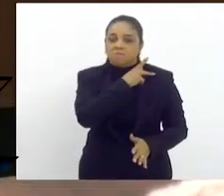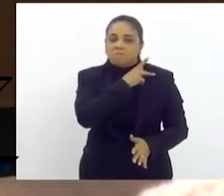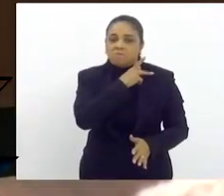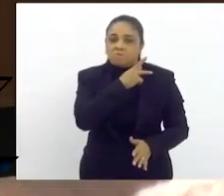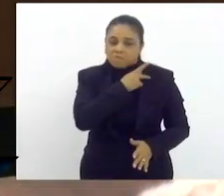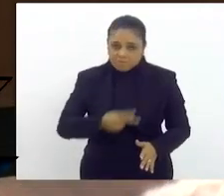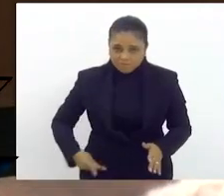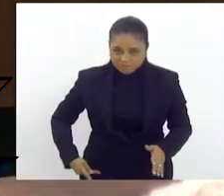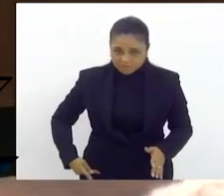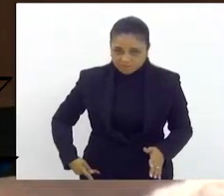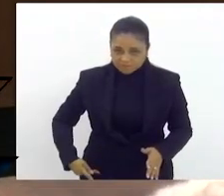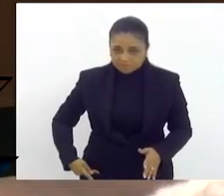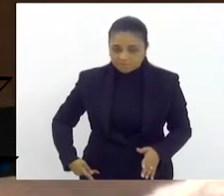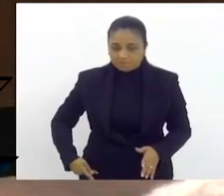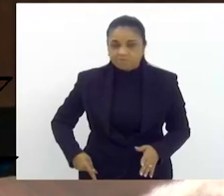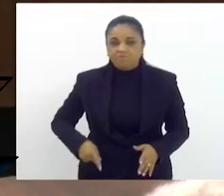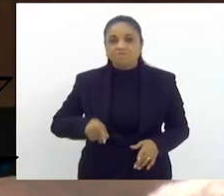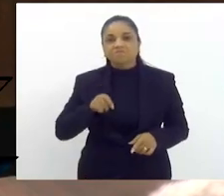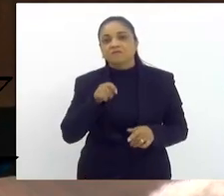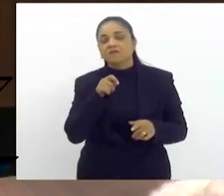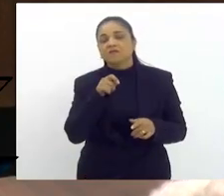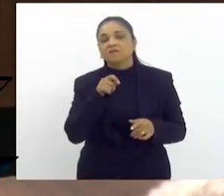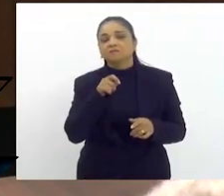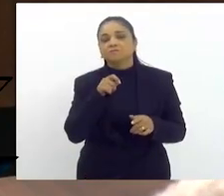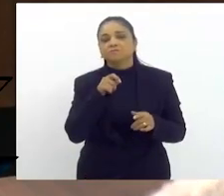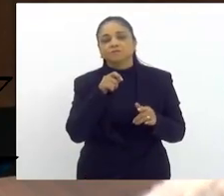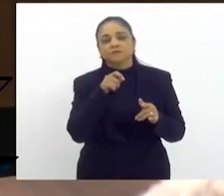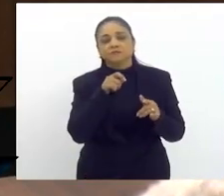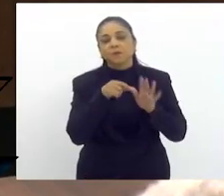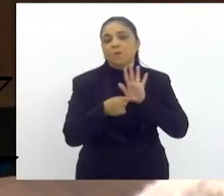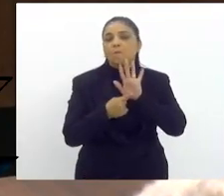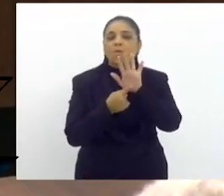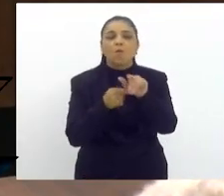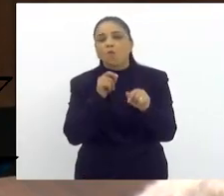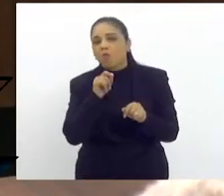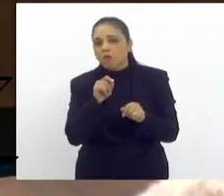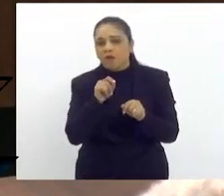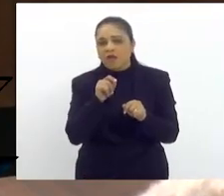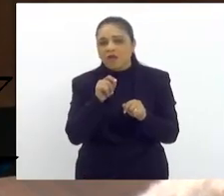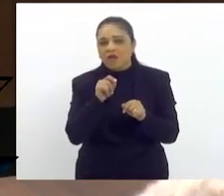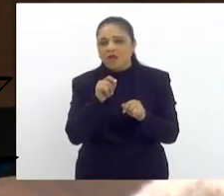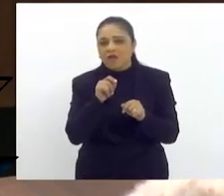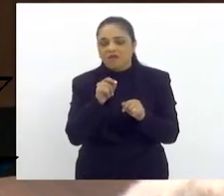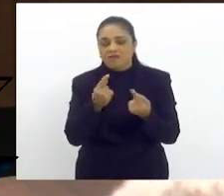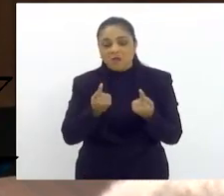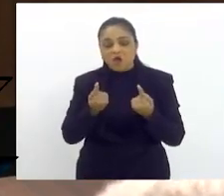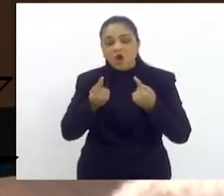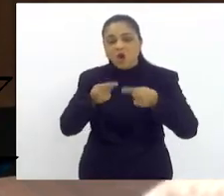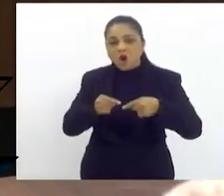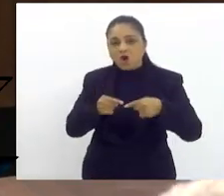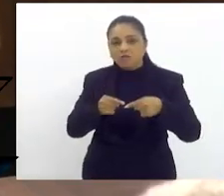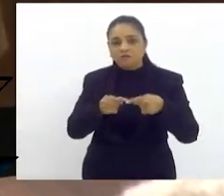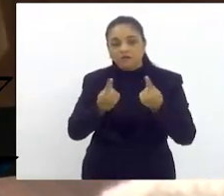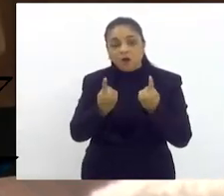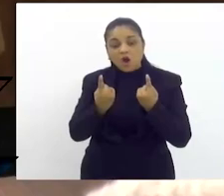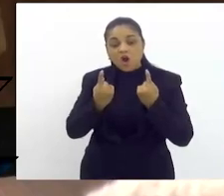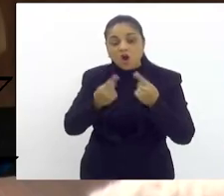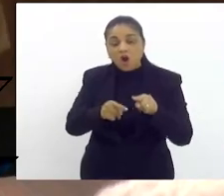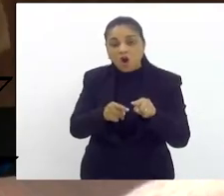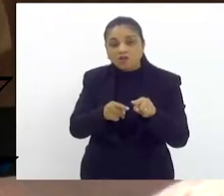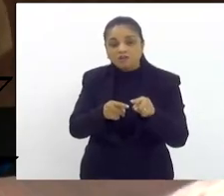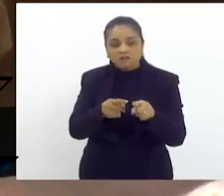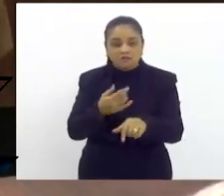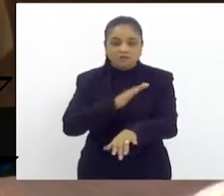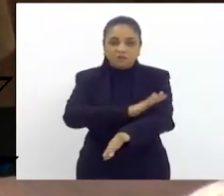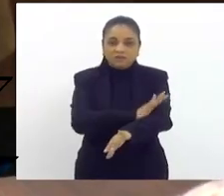que determina que nós devemos combater o racismo nos